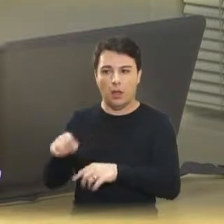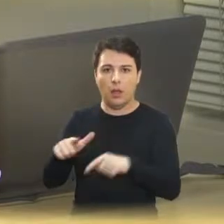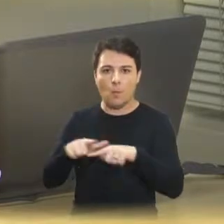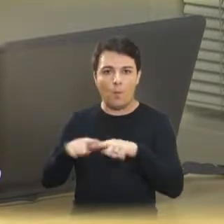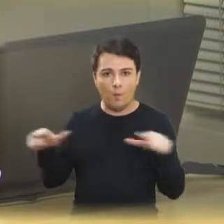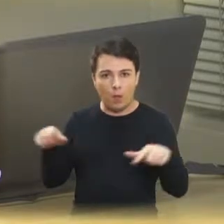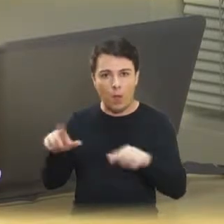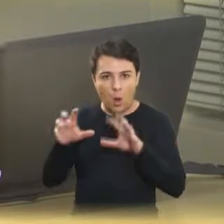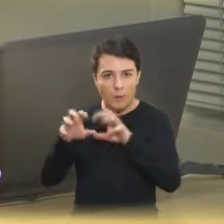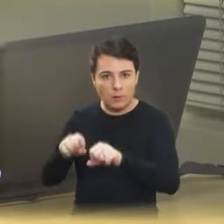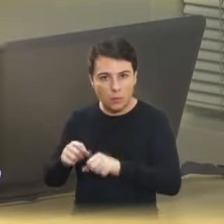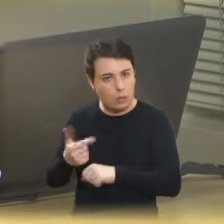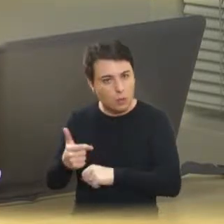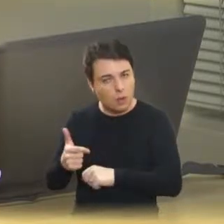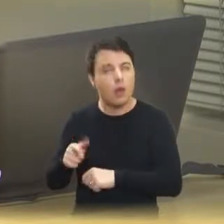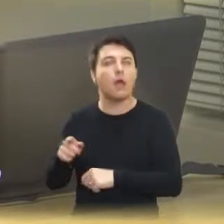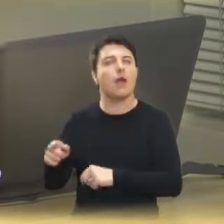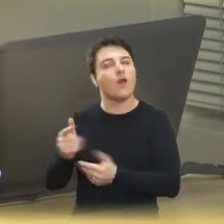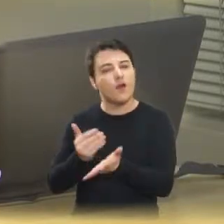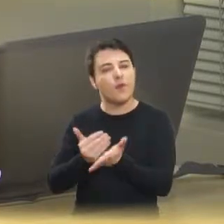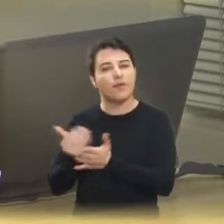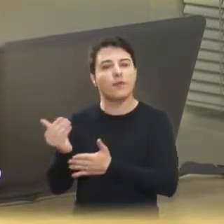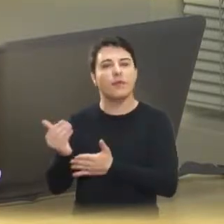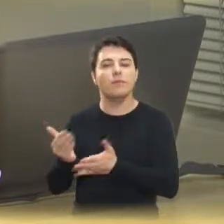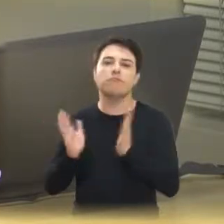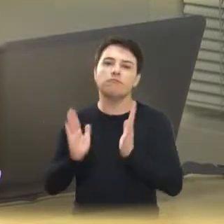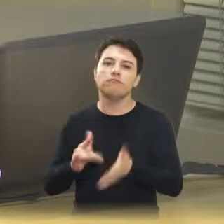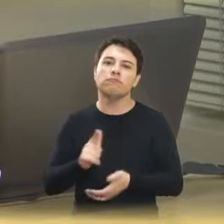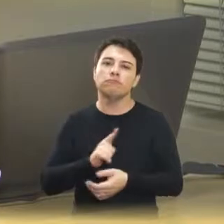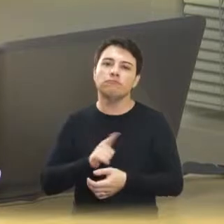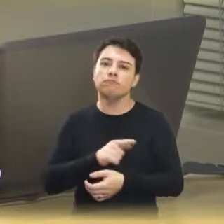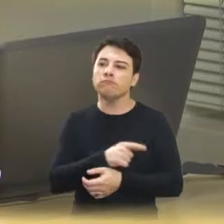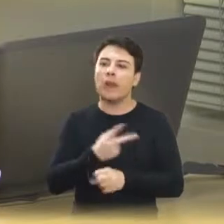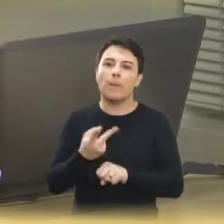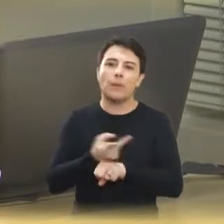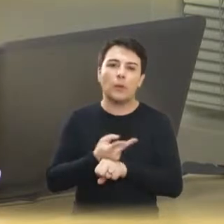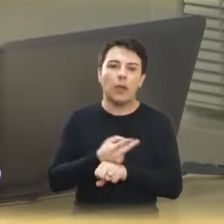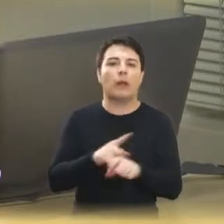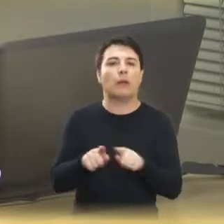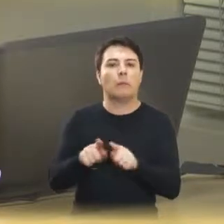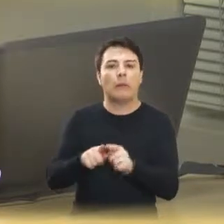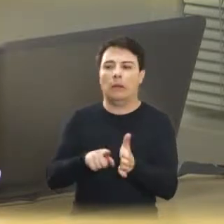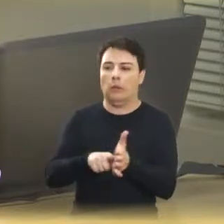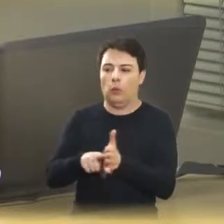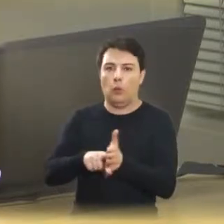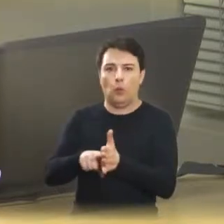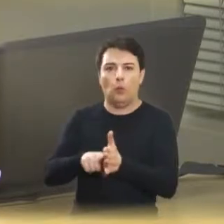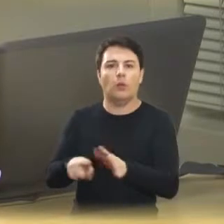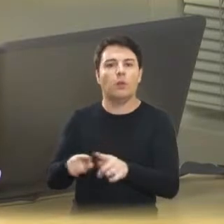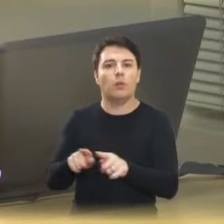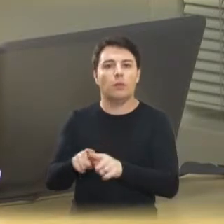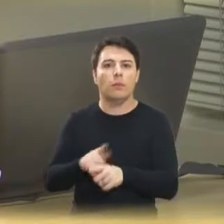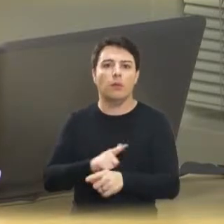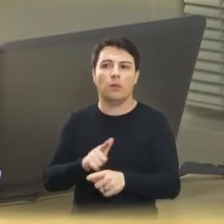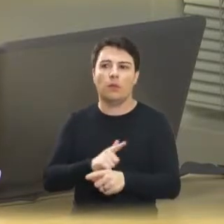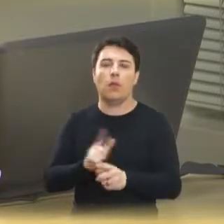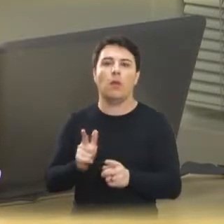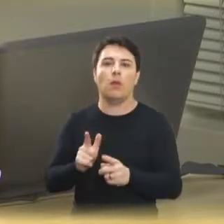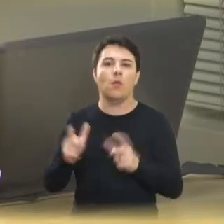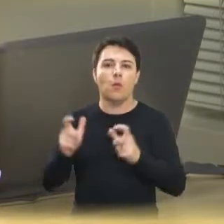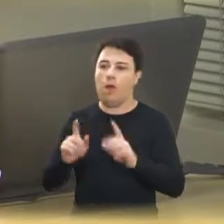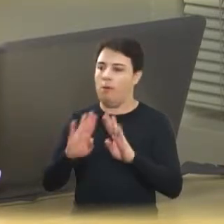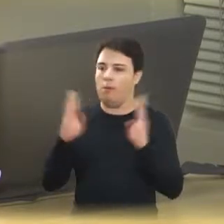sido ocupadas, existe uma procura, existe estudo de viabilidade e existe empreendimentos em